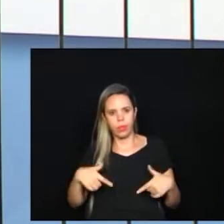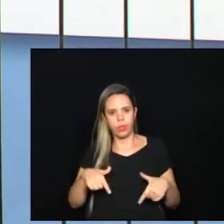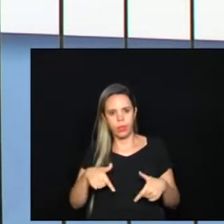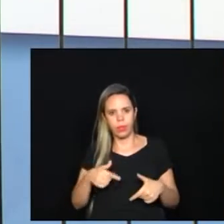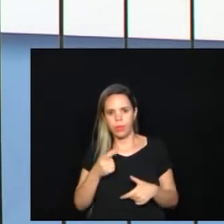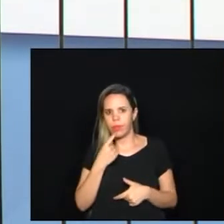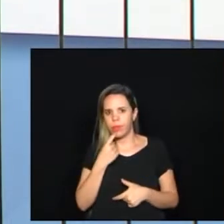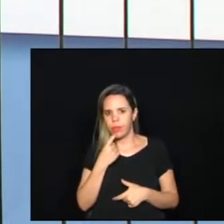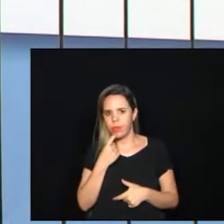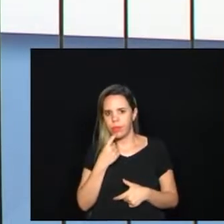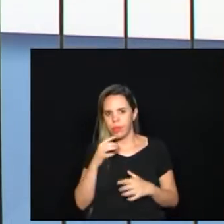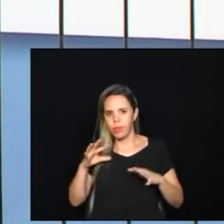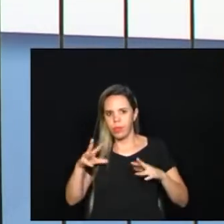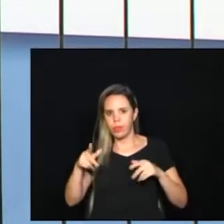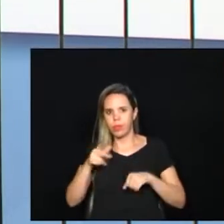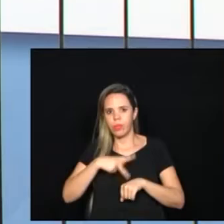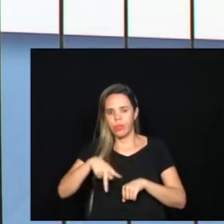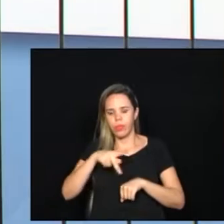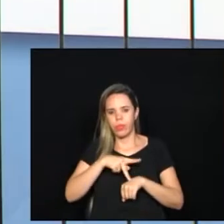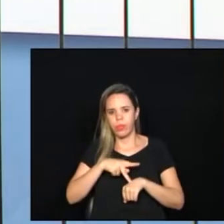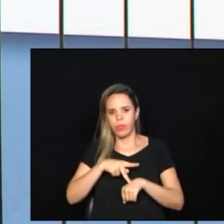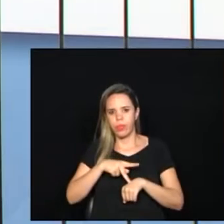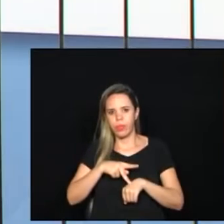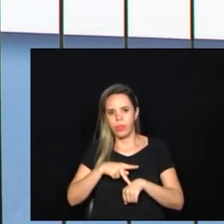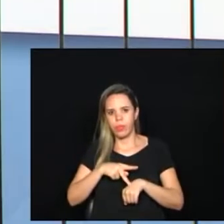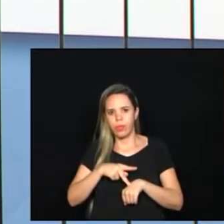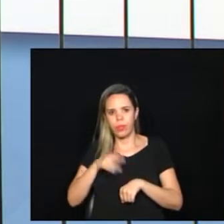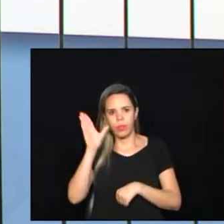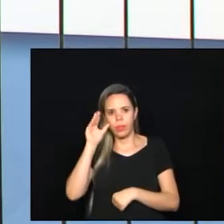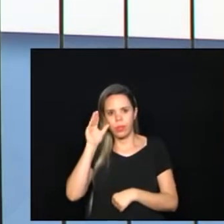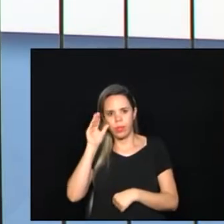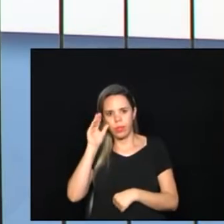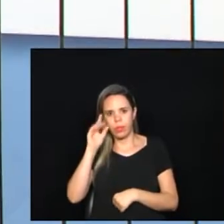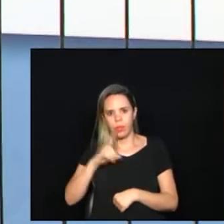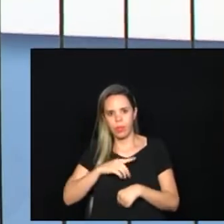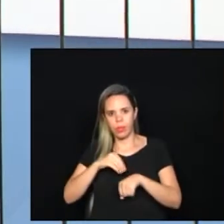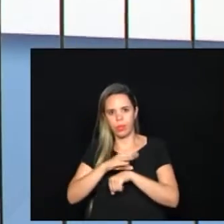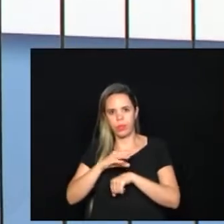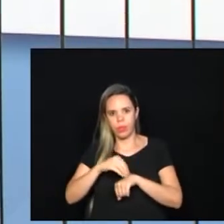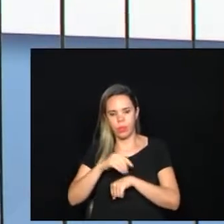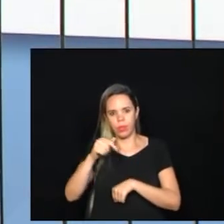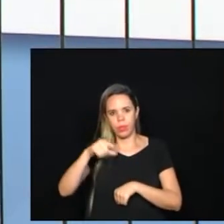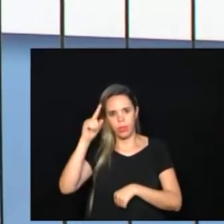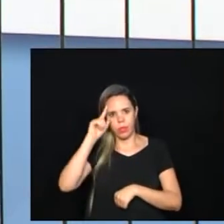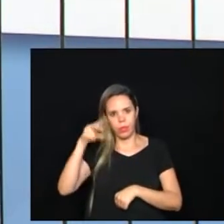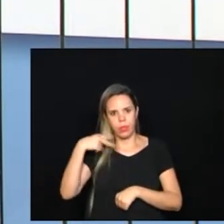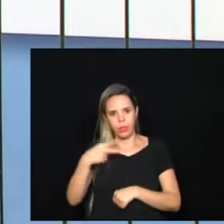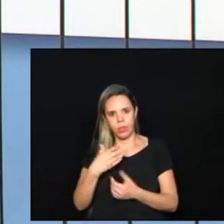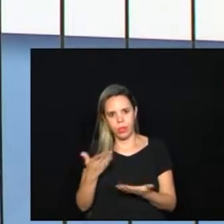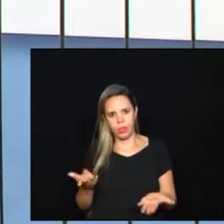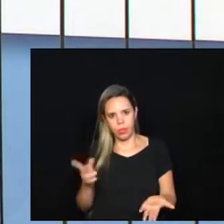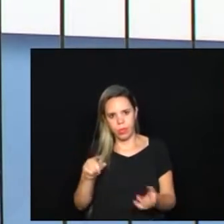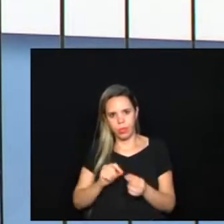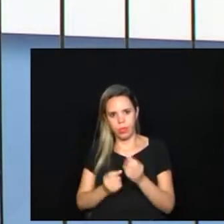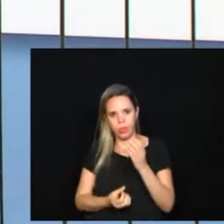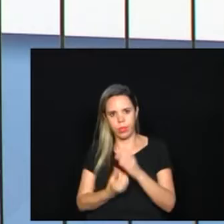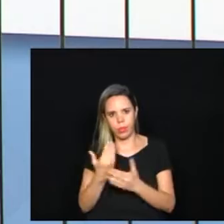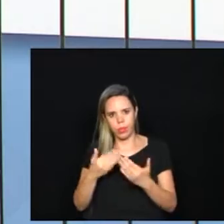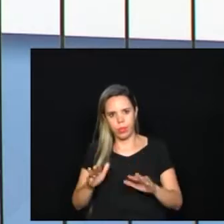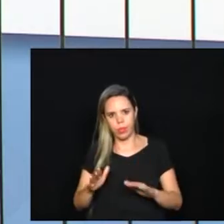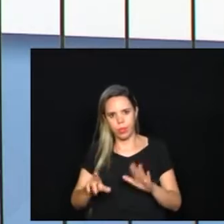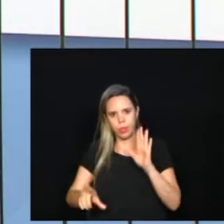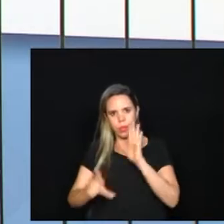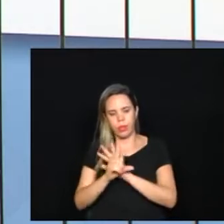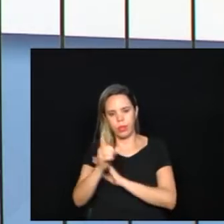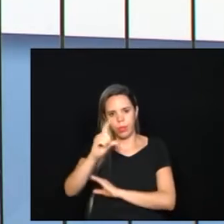de Campinas e de todo o país. E olha, uma curiosidade que nós trouxemos aqui, o Dia do Vereador, ele foi instituído por uma